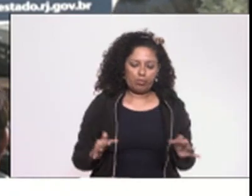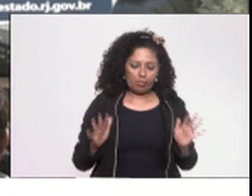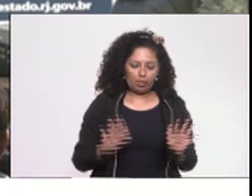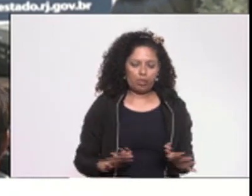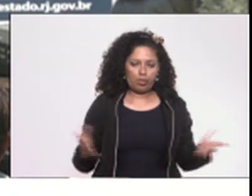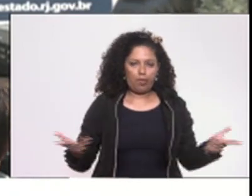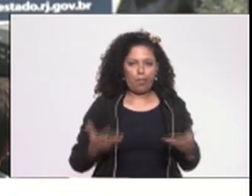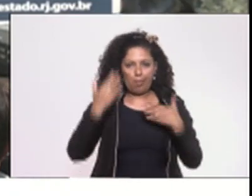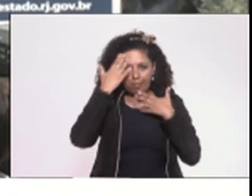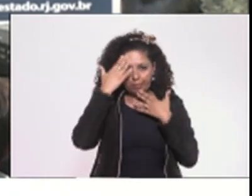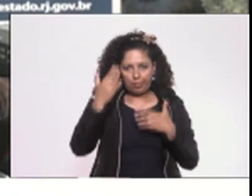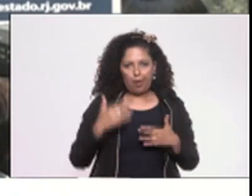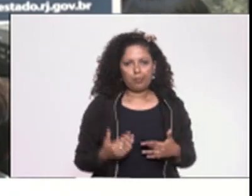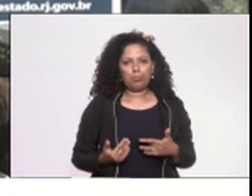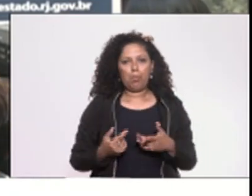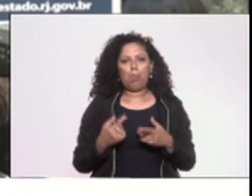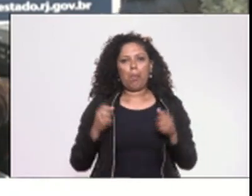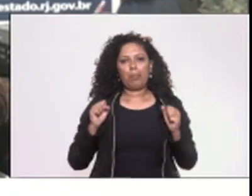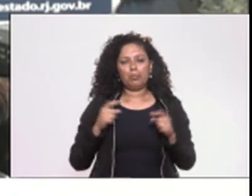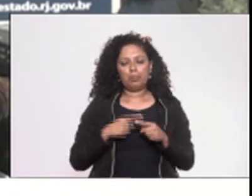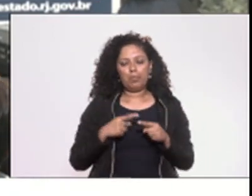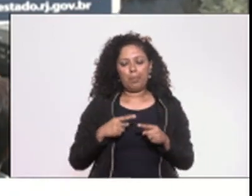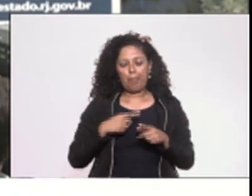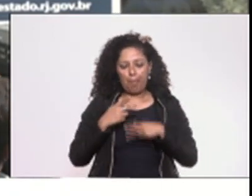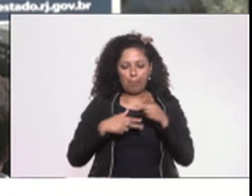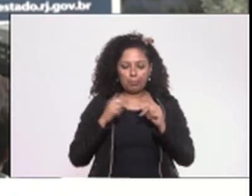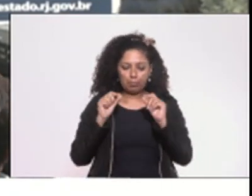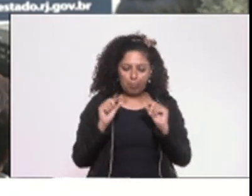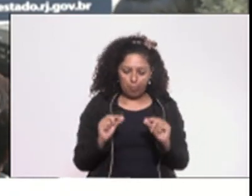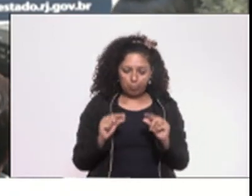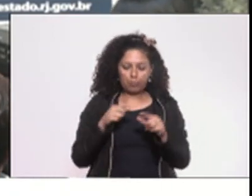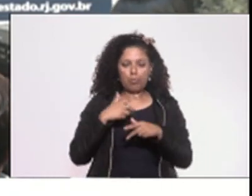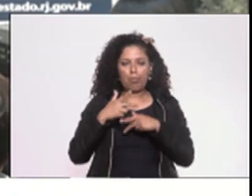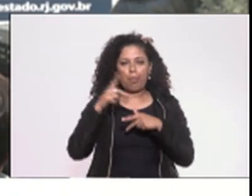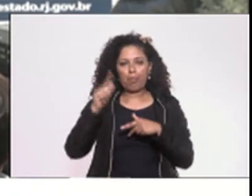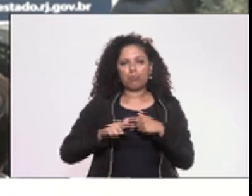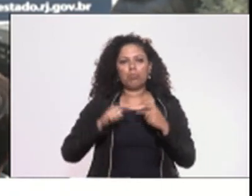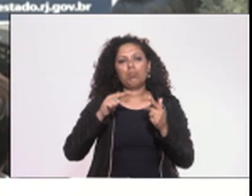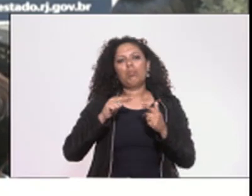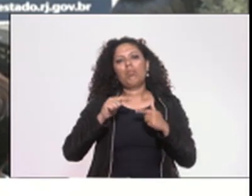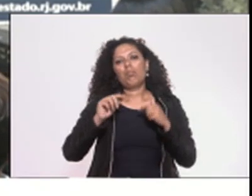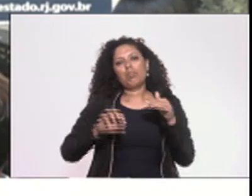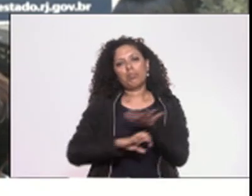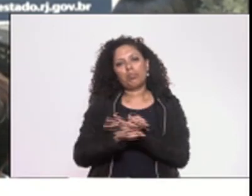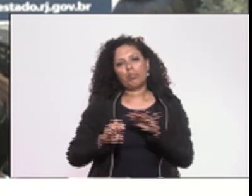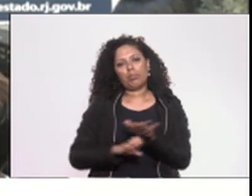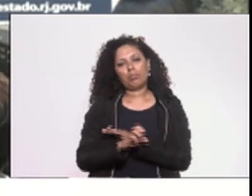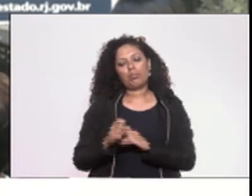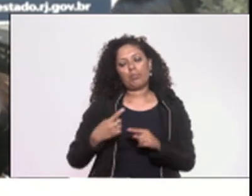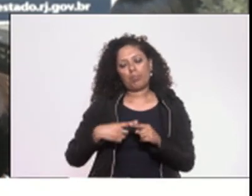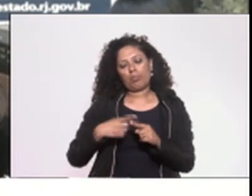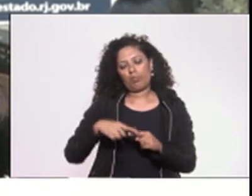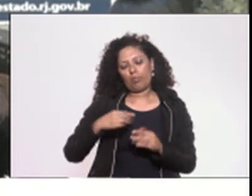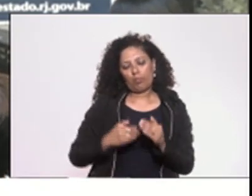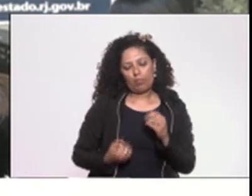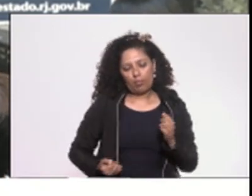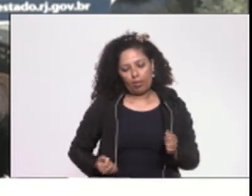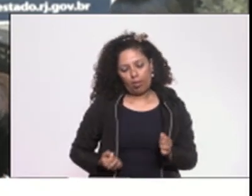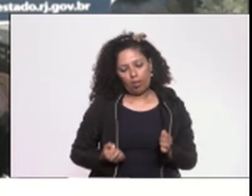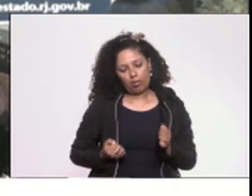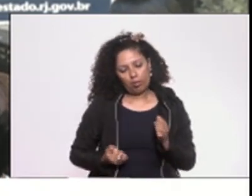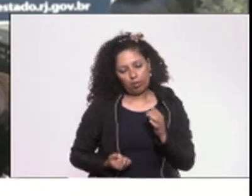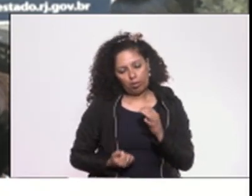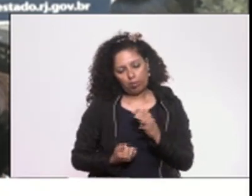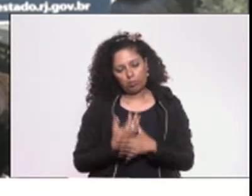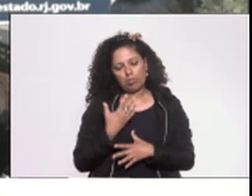oportunidade. Agradeço a chance de falar um pouquinho mais de tratamento de resíduos. É o que nós nascemos para fazer. A gente se sente super